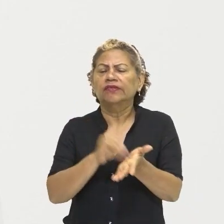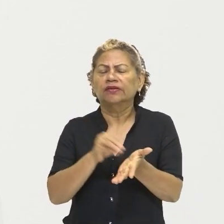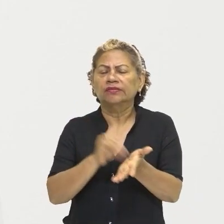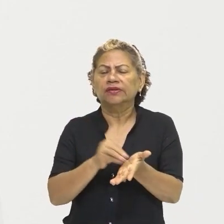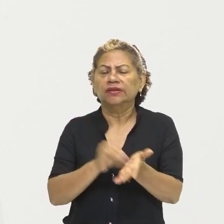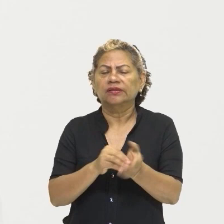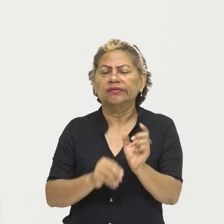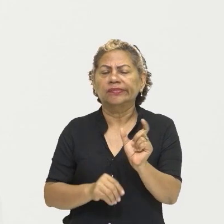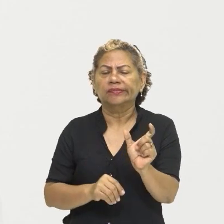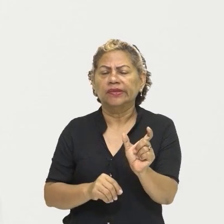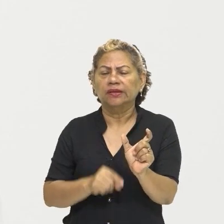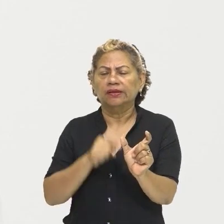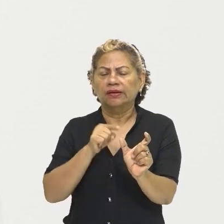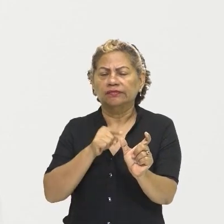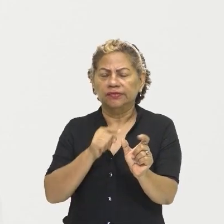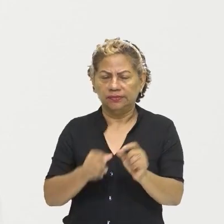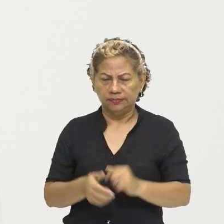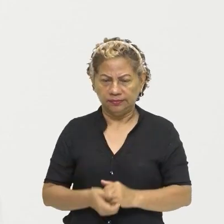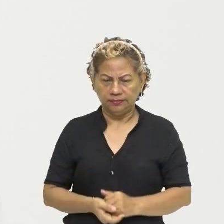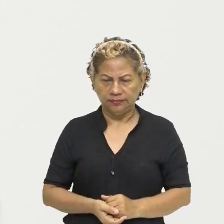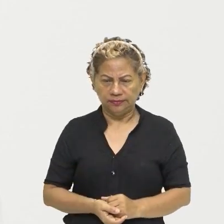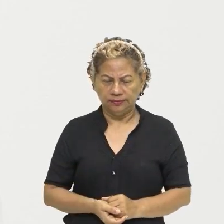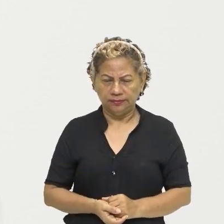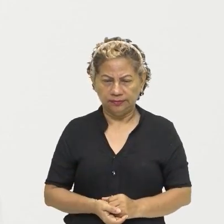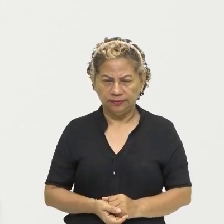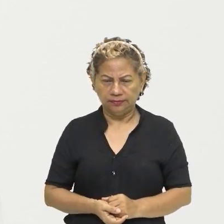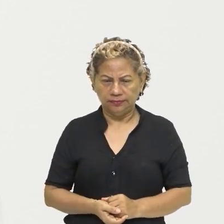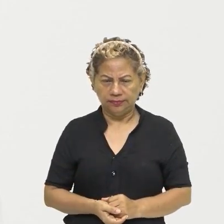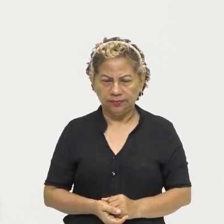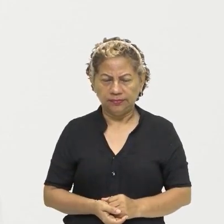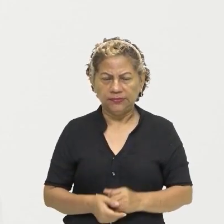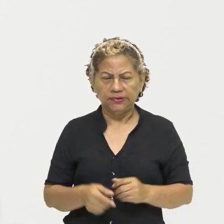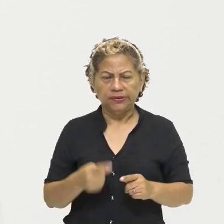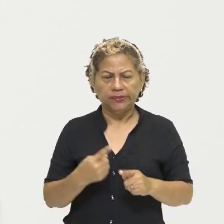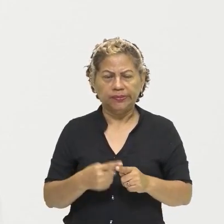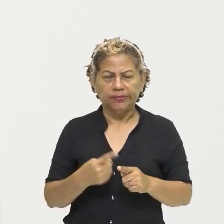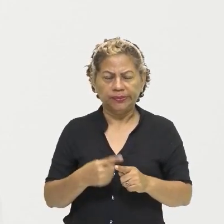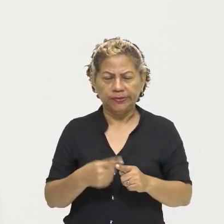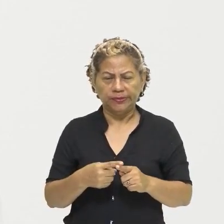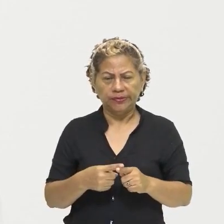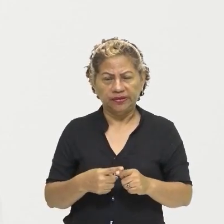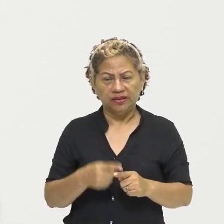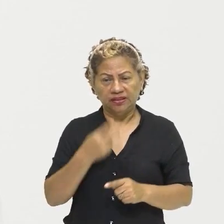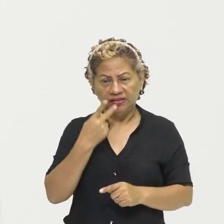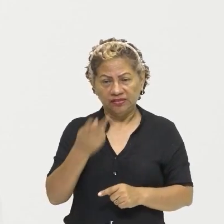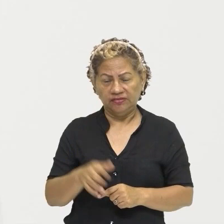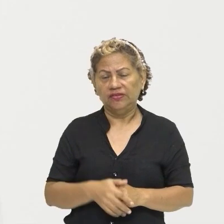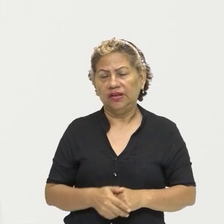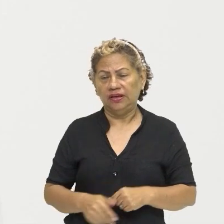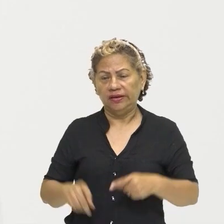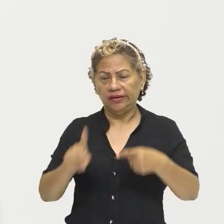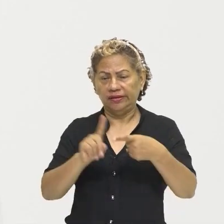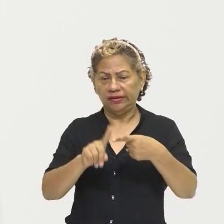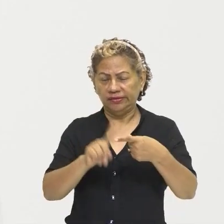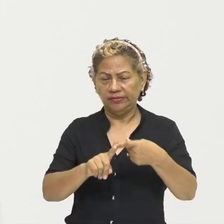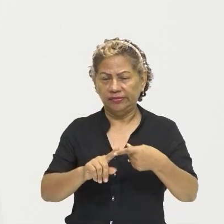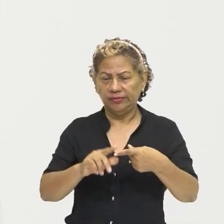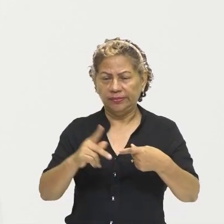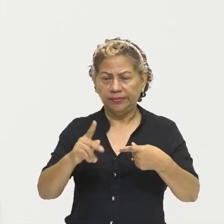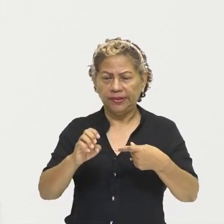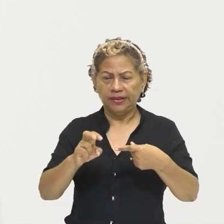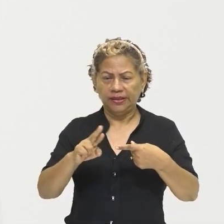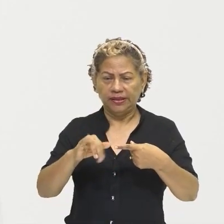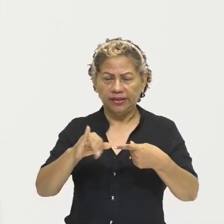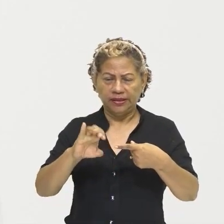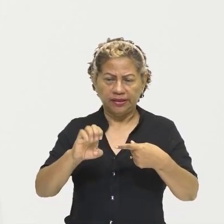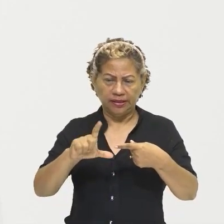E, porque ele diz que no periélio e no afélio ao mesmo tempo eu tenho maior dissipação de energia e não